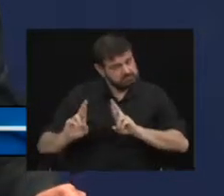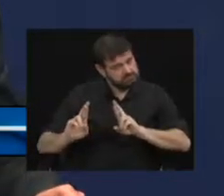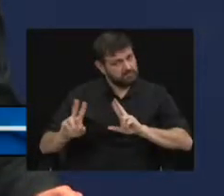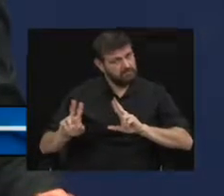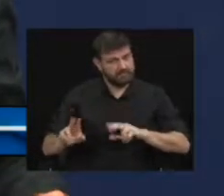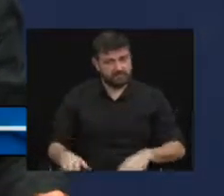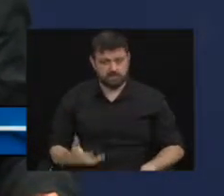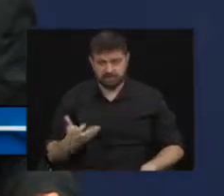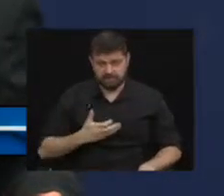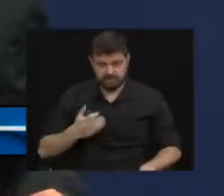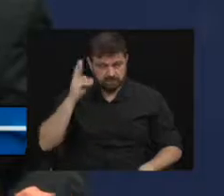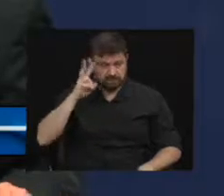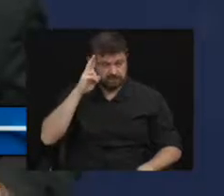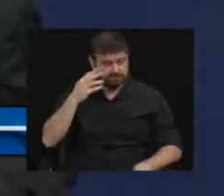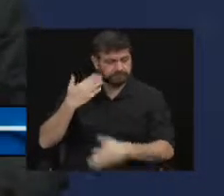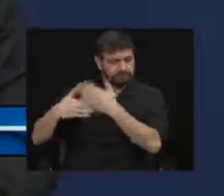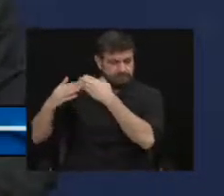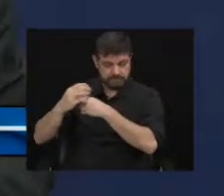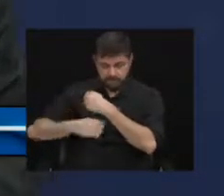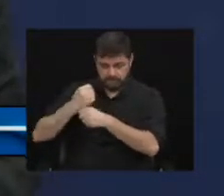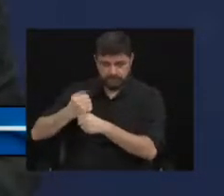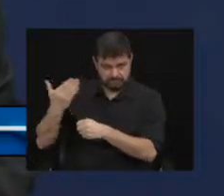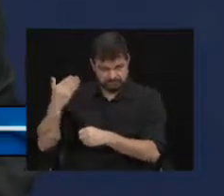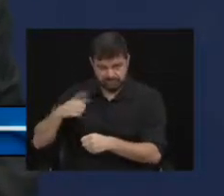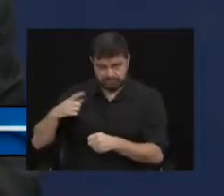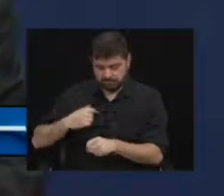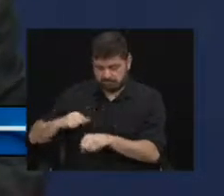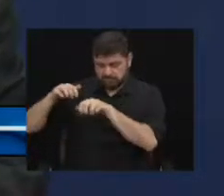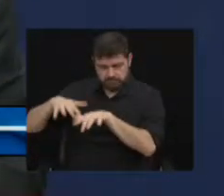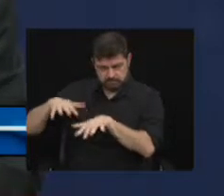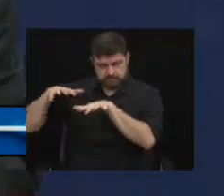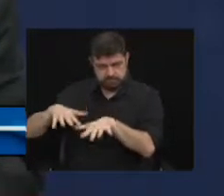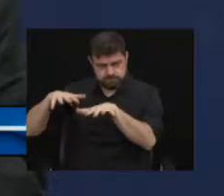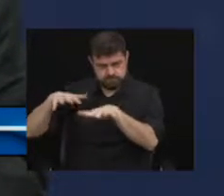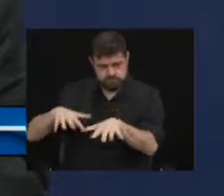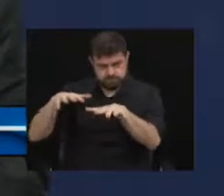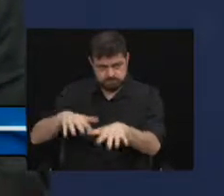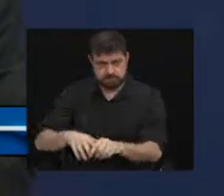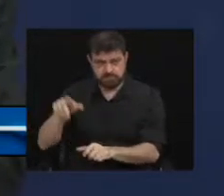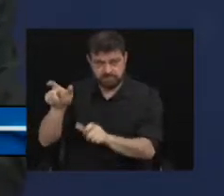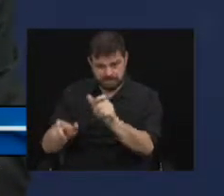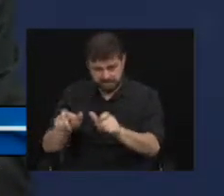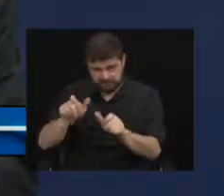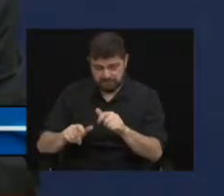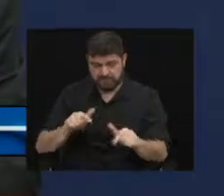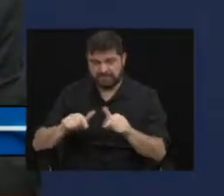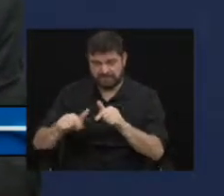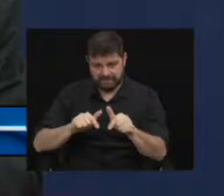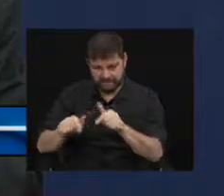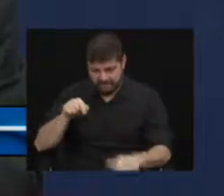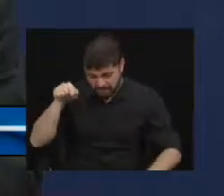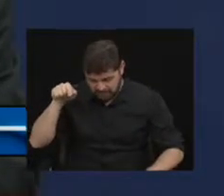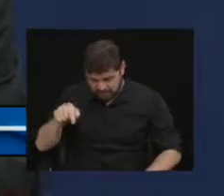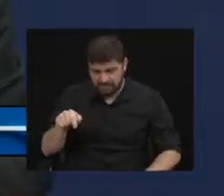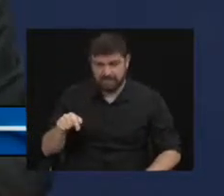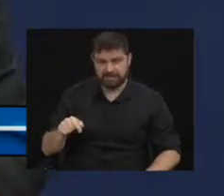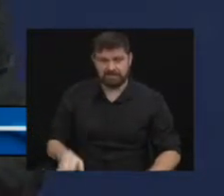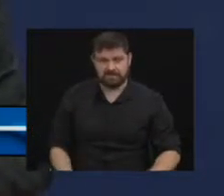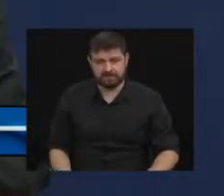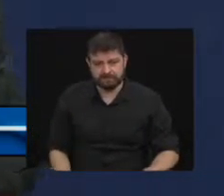Campinas, e pude conversar com os trabalhadores, observar como andam